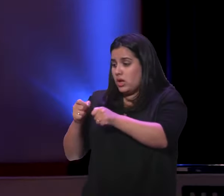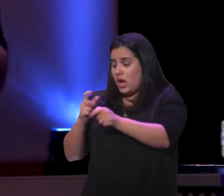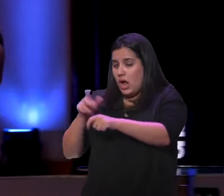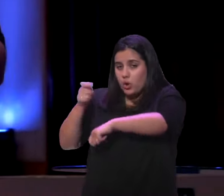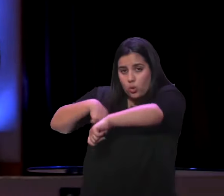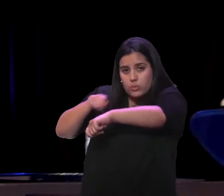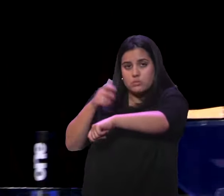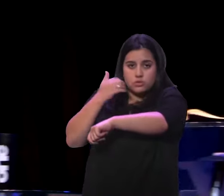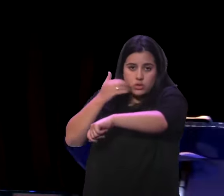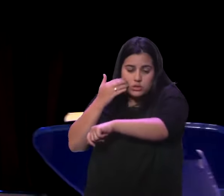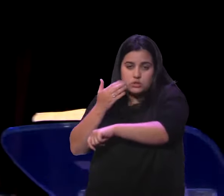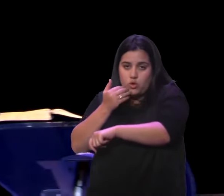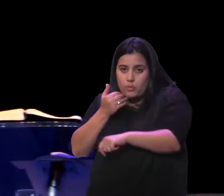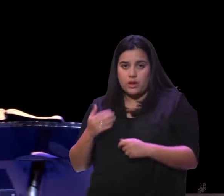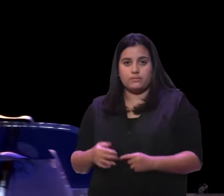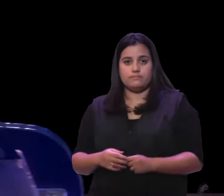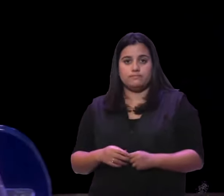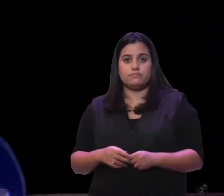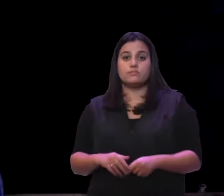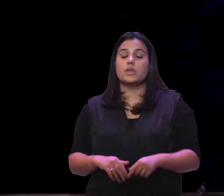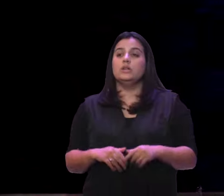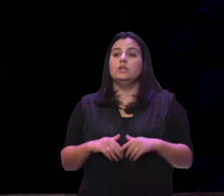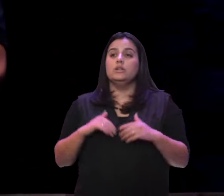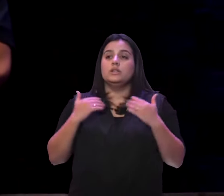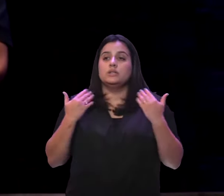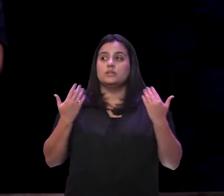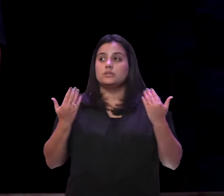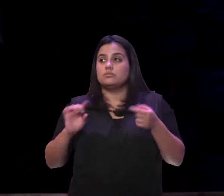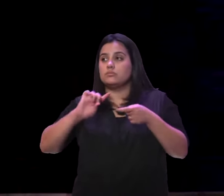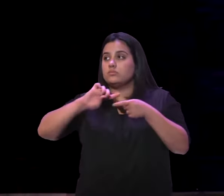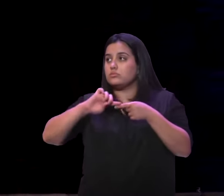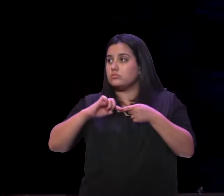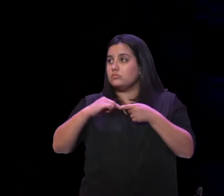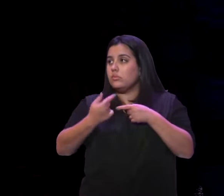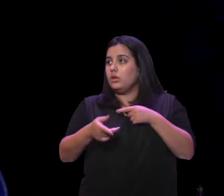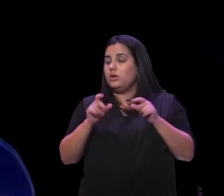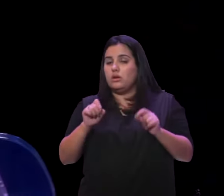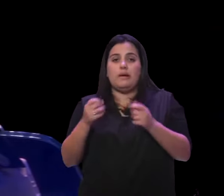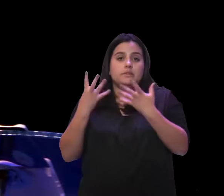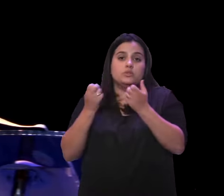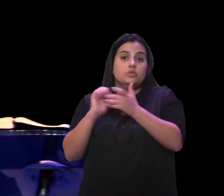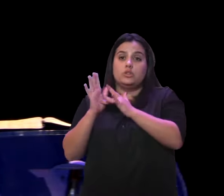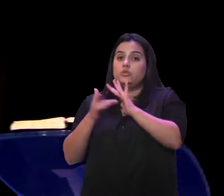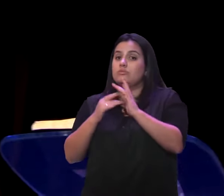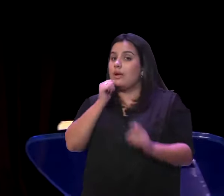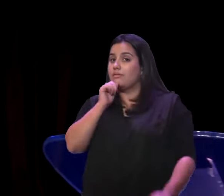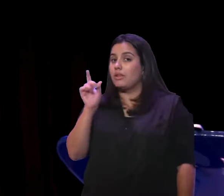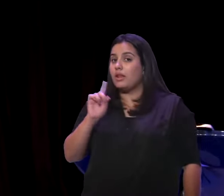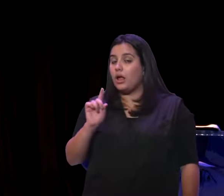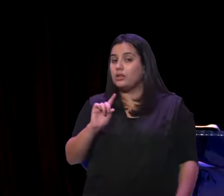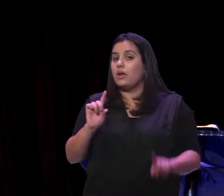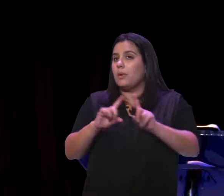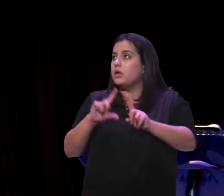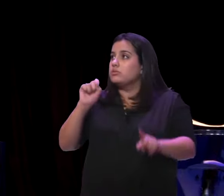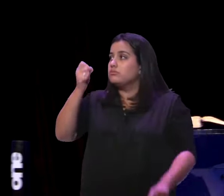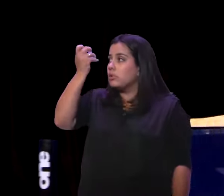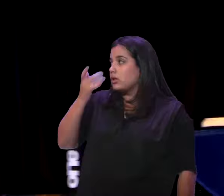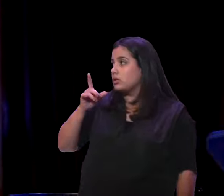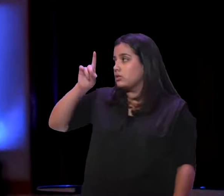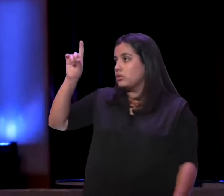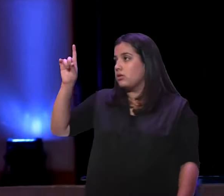sustentada. Depois de um tempo, mesmo sem se converter, só de estar no lugar da presença de Deus, ela